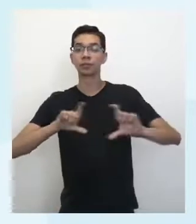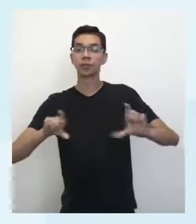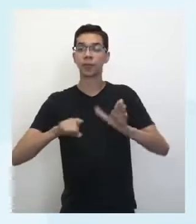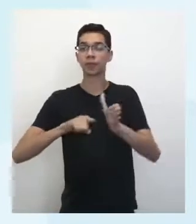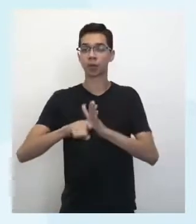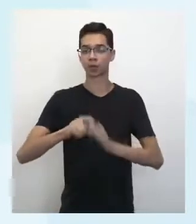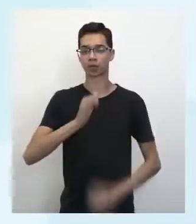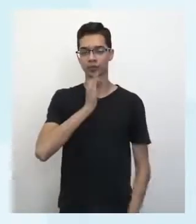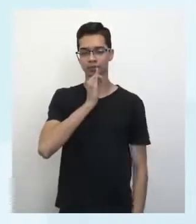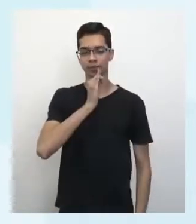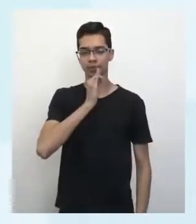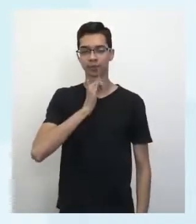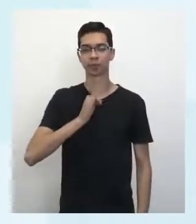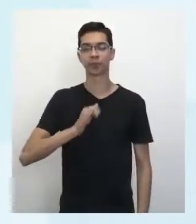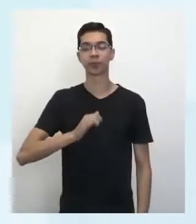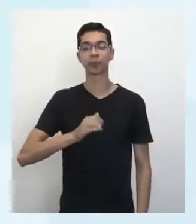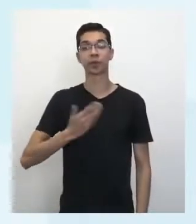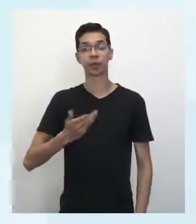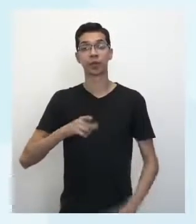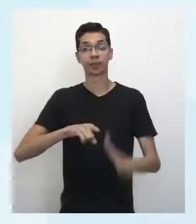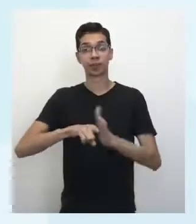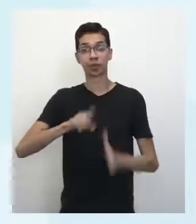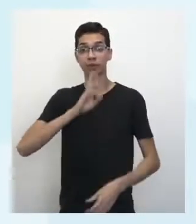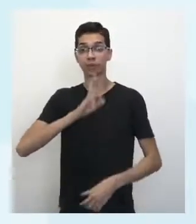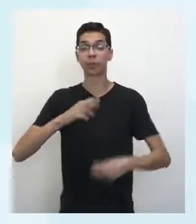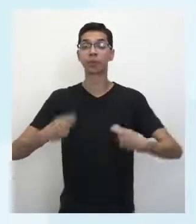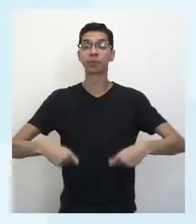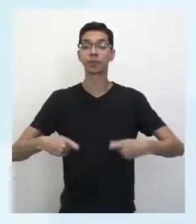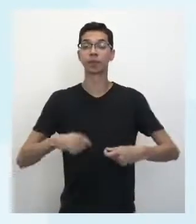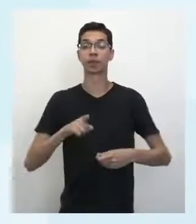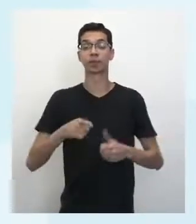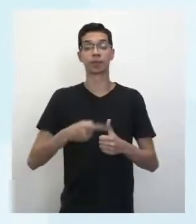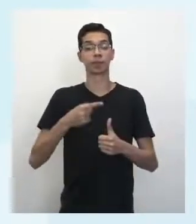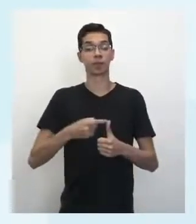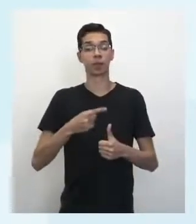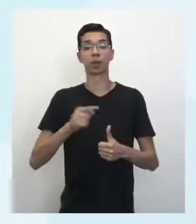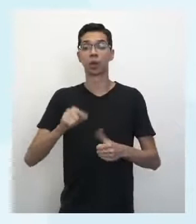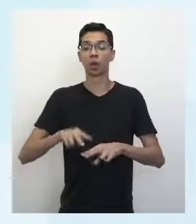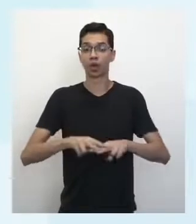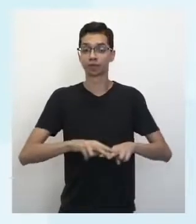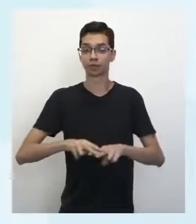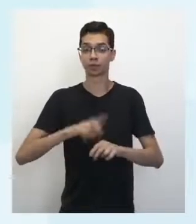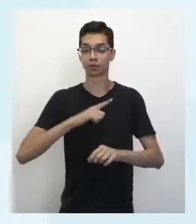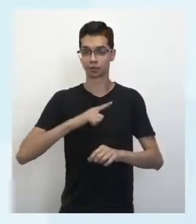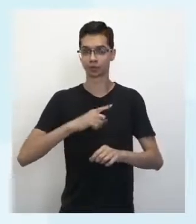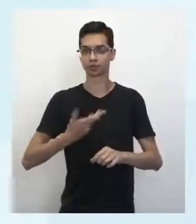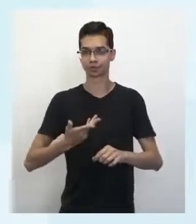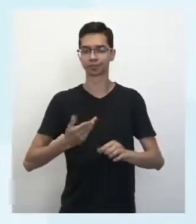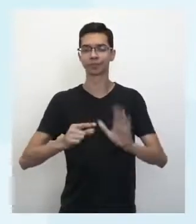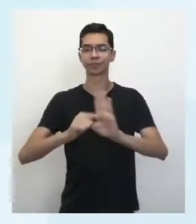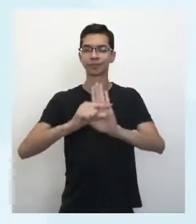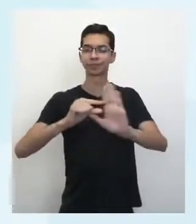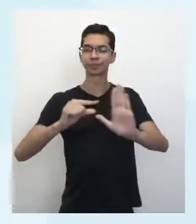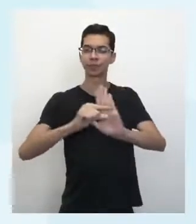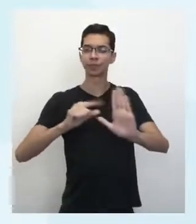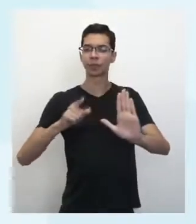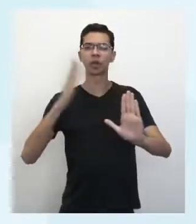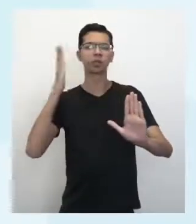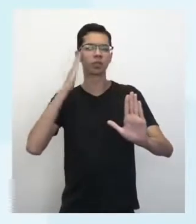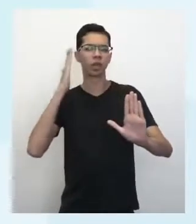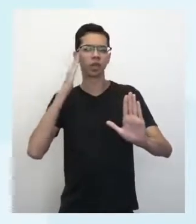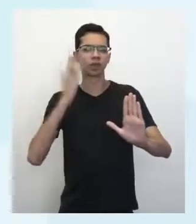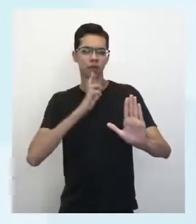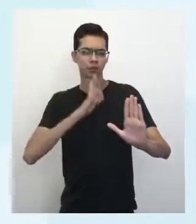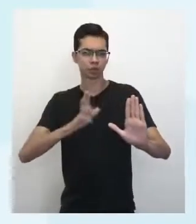a gente tem uma pergunta a responder, a gente primeiro revisa na bibliografia para ver se essa pergunta já foi respondida por